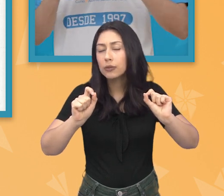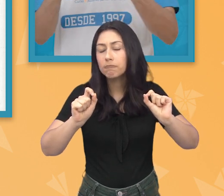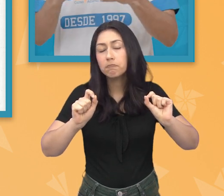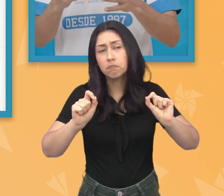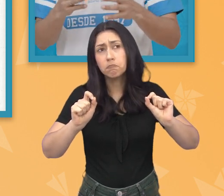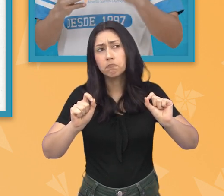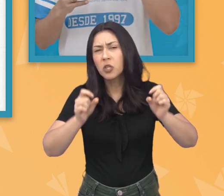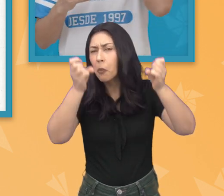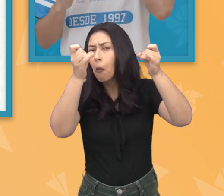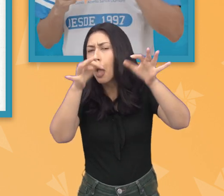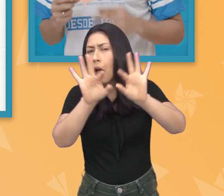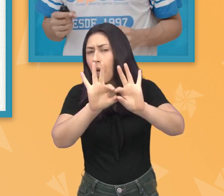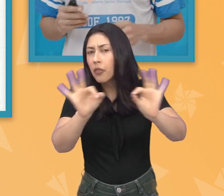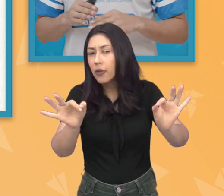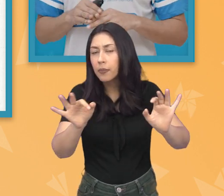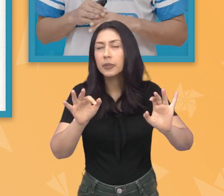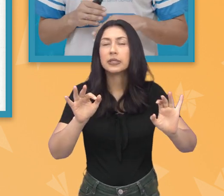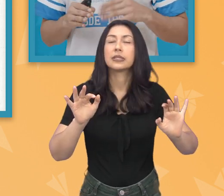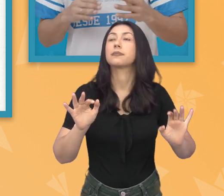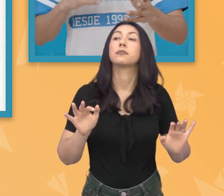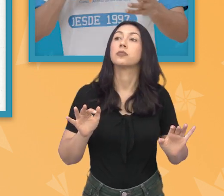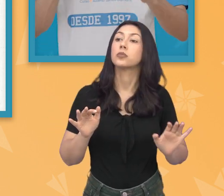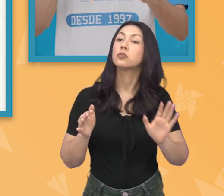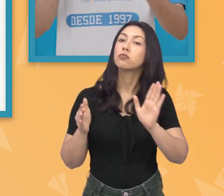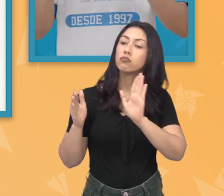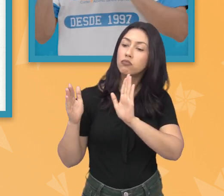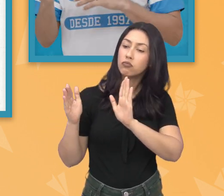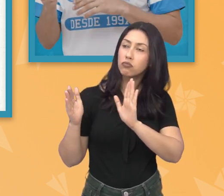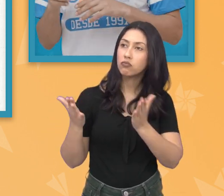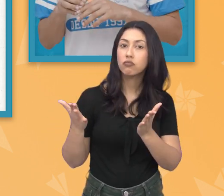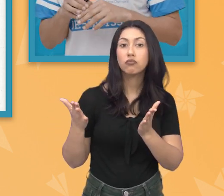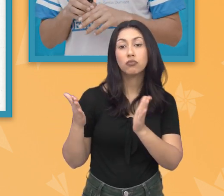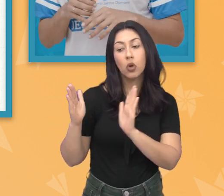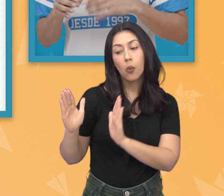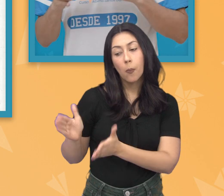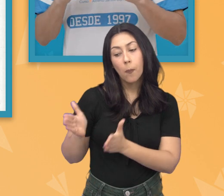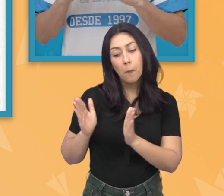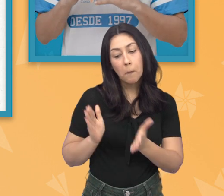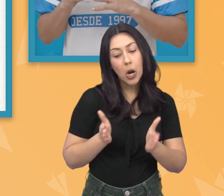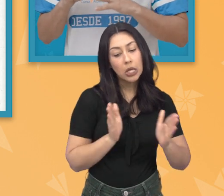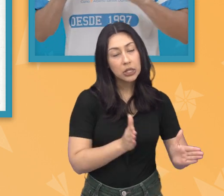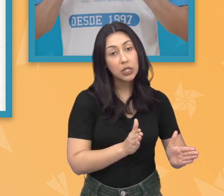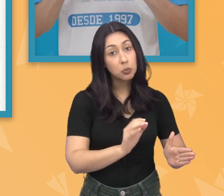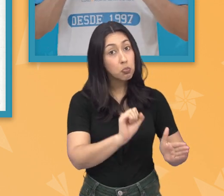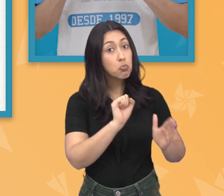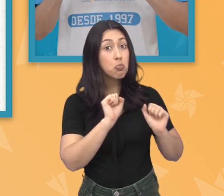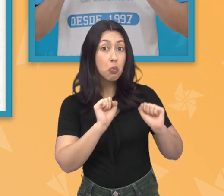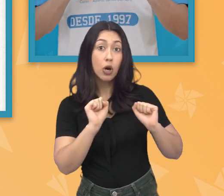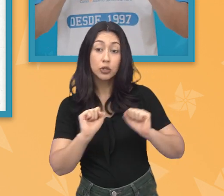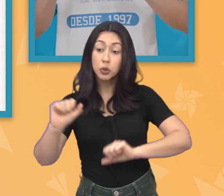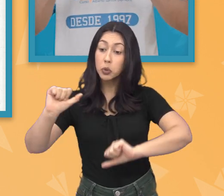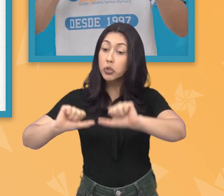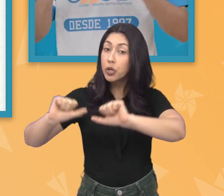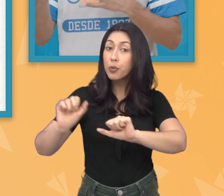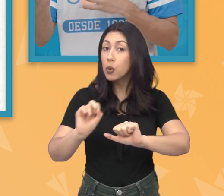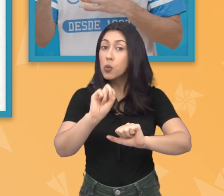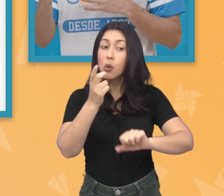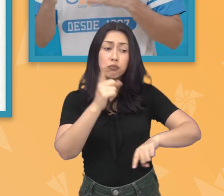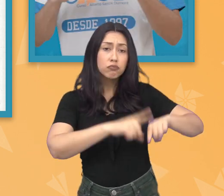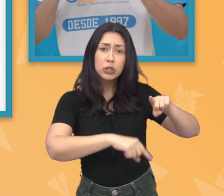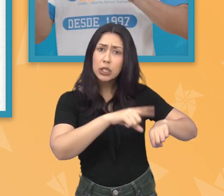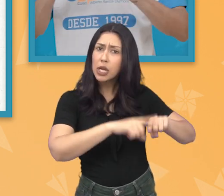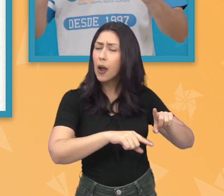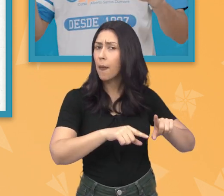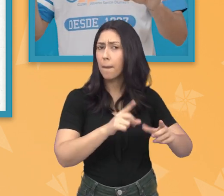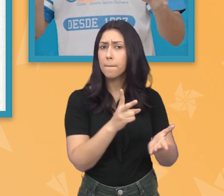de uma maneira bem simples falando, como processos químicos ou mecânicos né, para separar diferentes